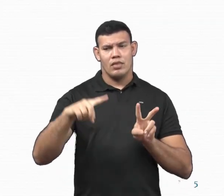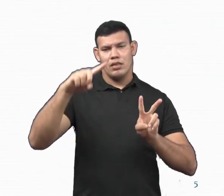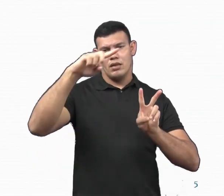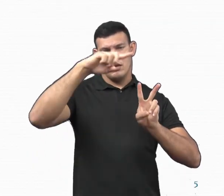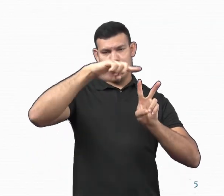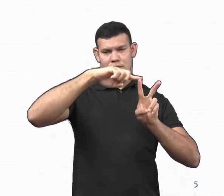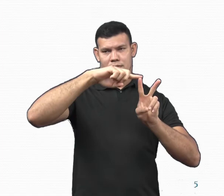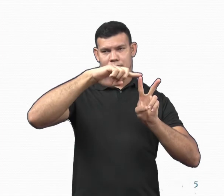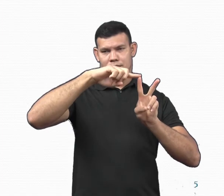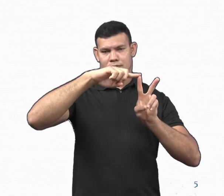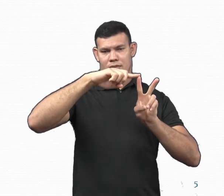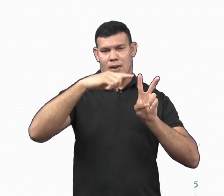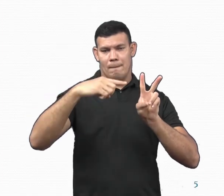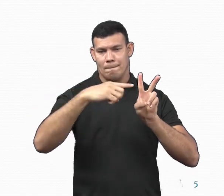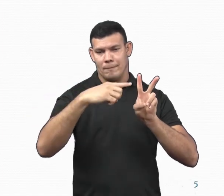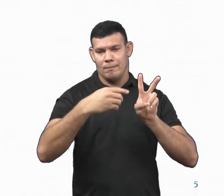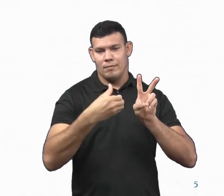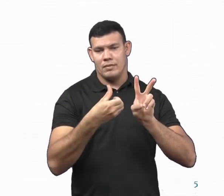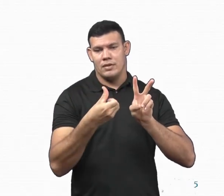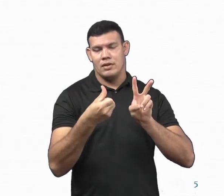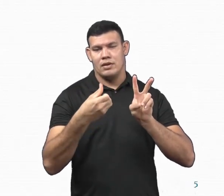quadrada de menos 64.